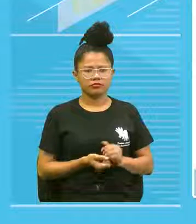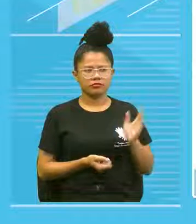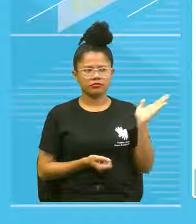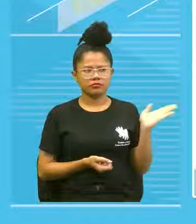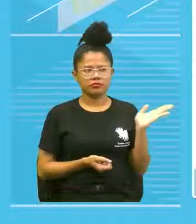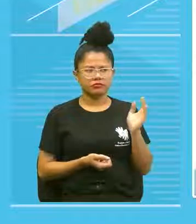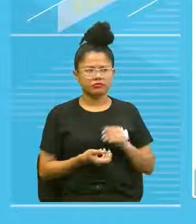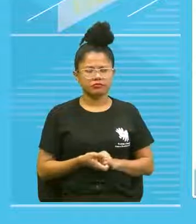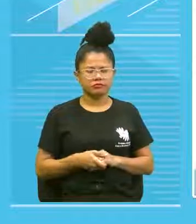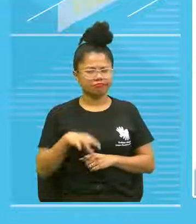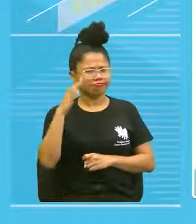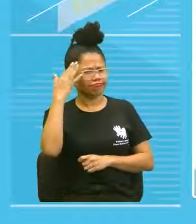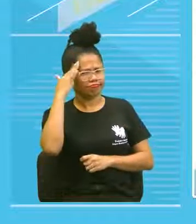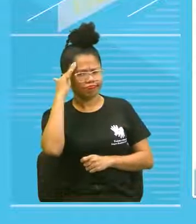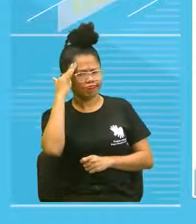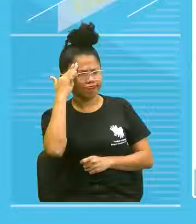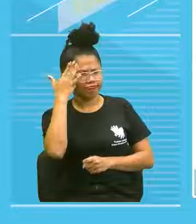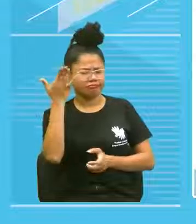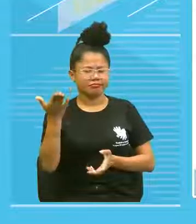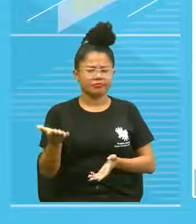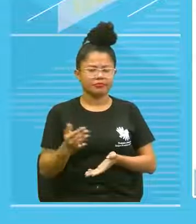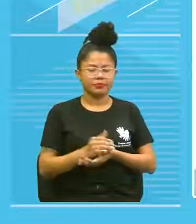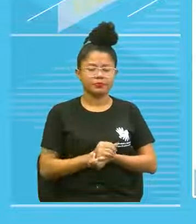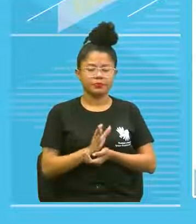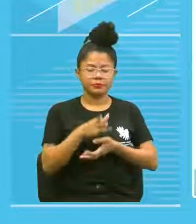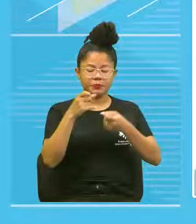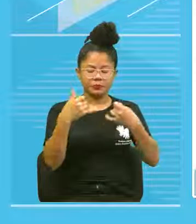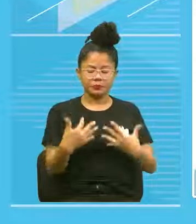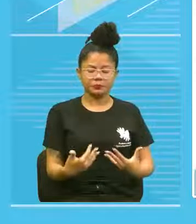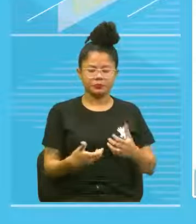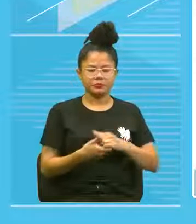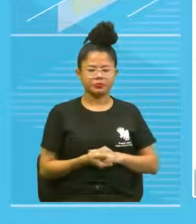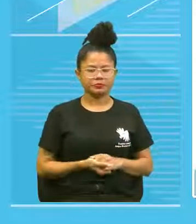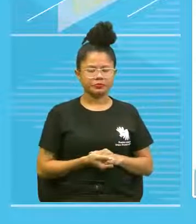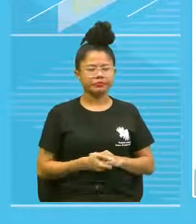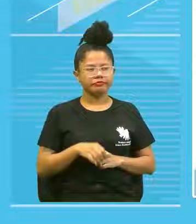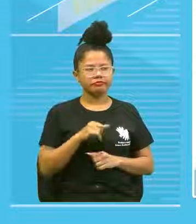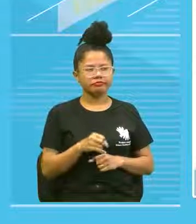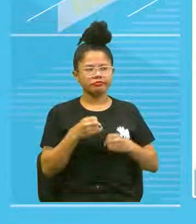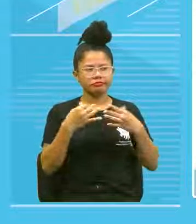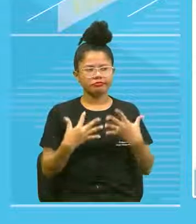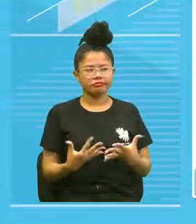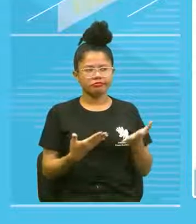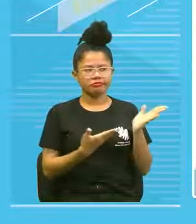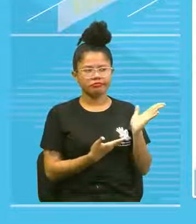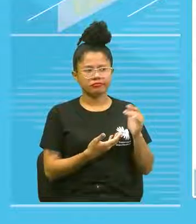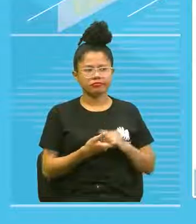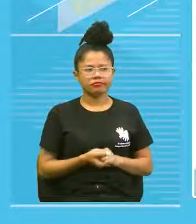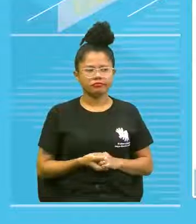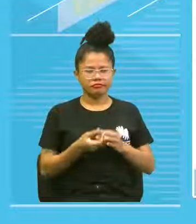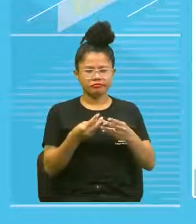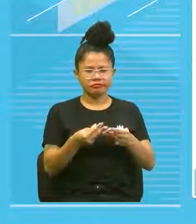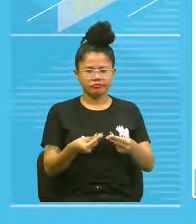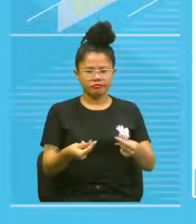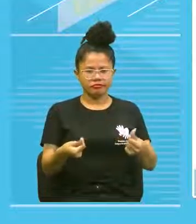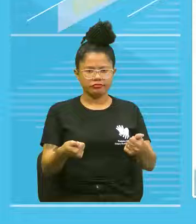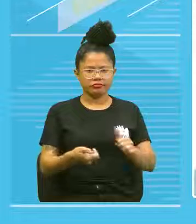eu não entendi Olha gente se eu falo em decomposição